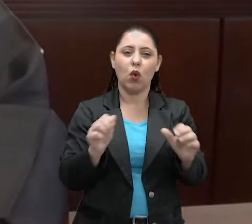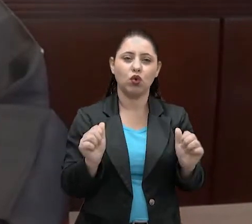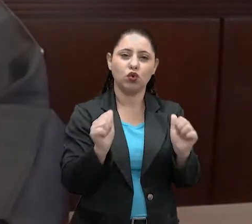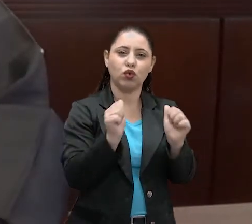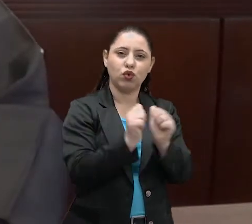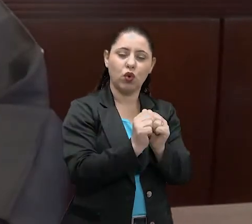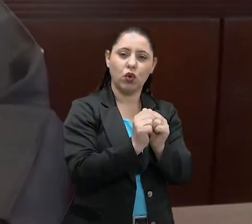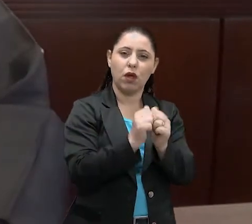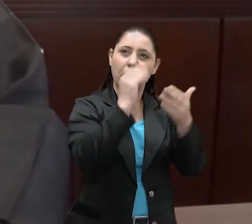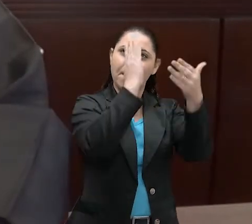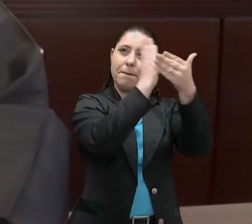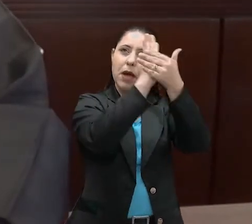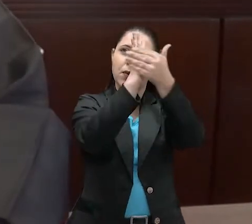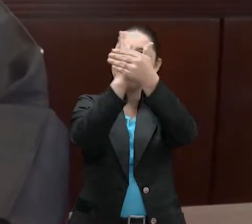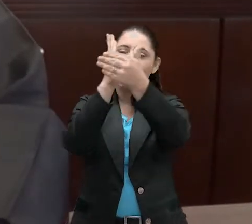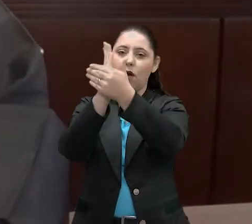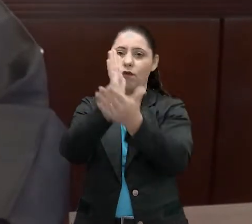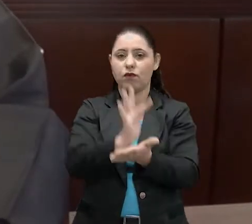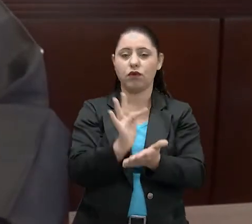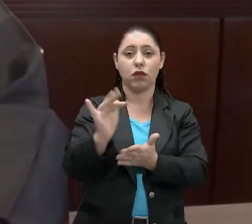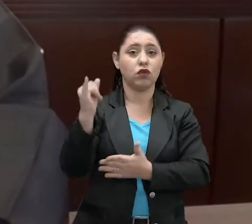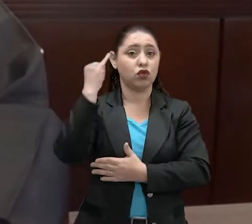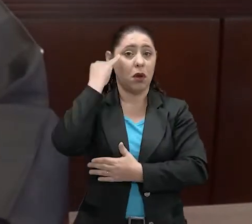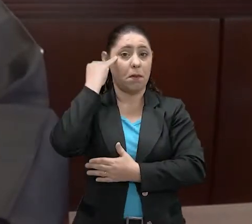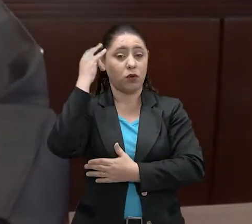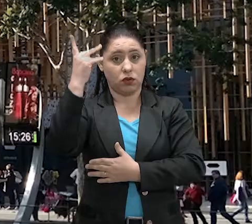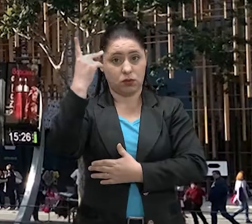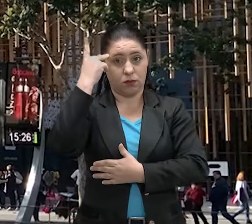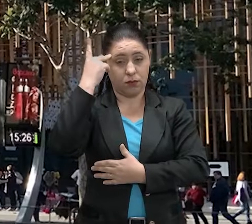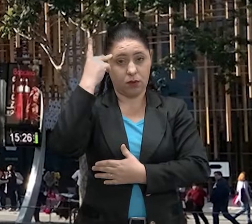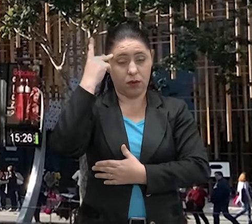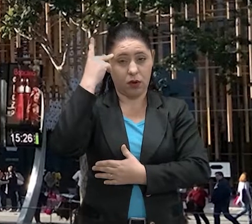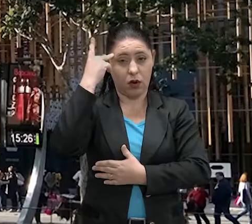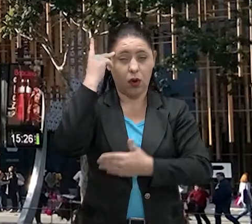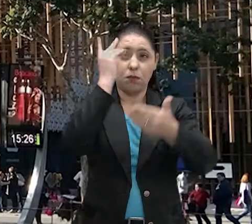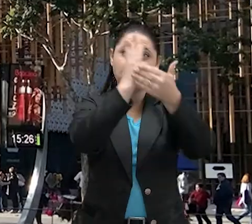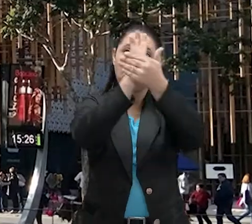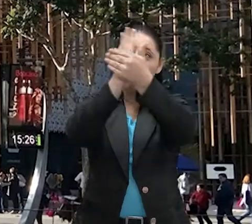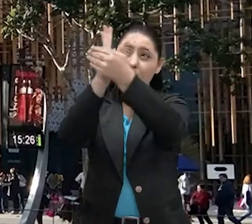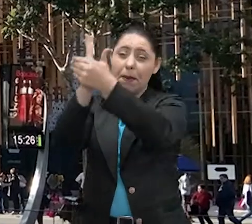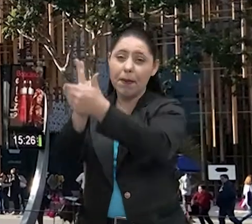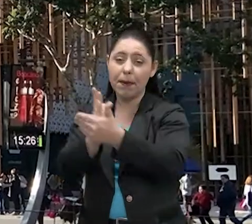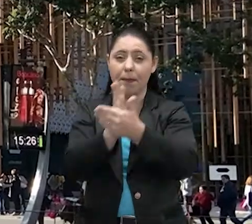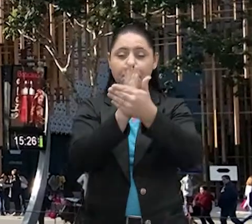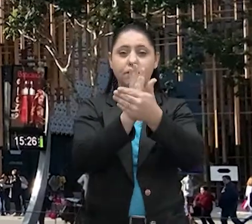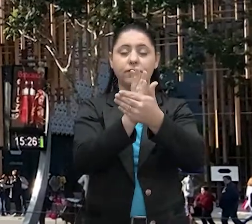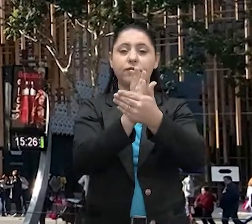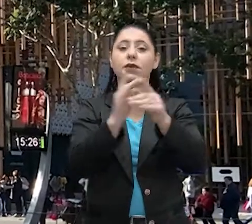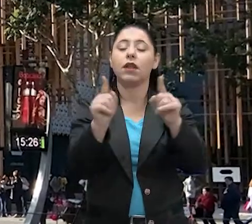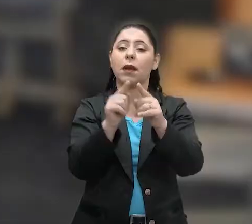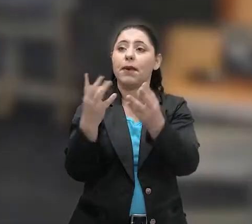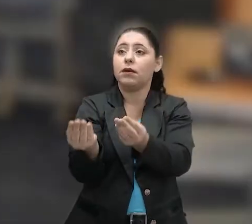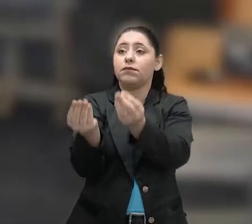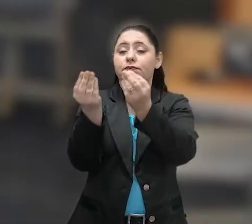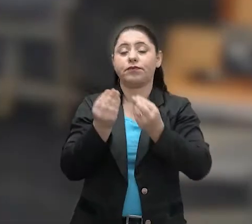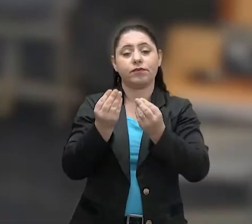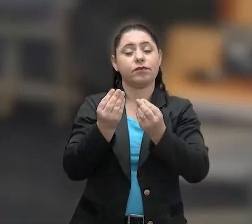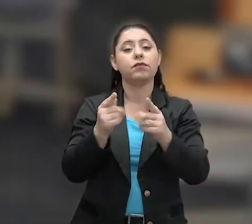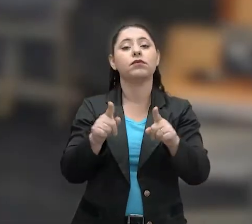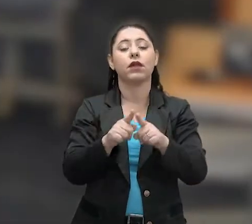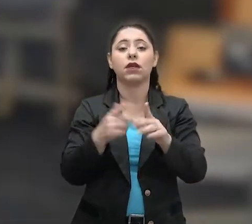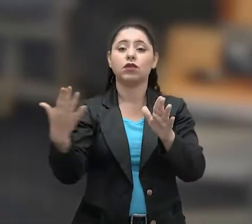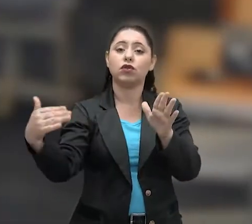uma consulta conjunta entre a Biblioteca da Fundação Japão em São Paulo e as bibliotecárias das